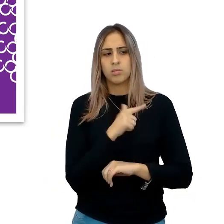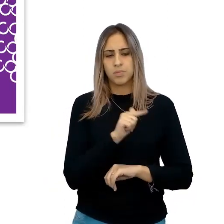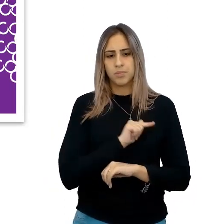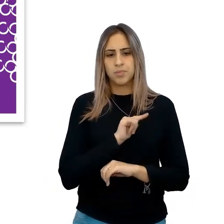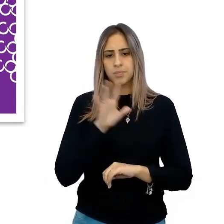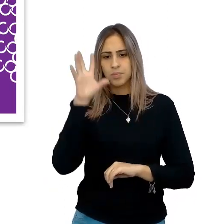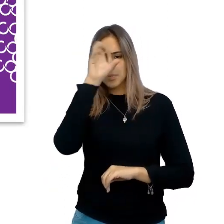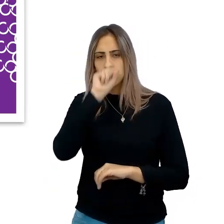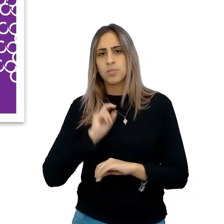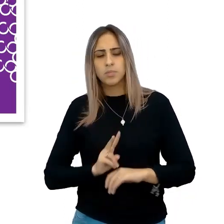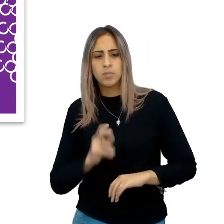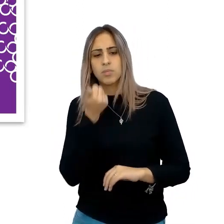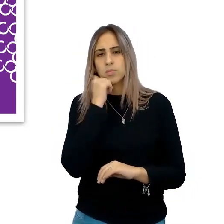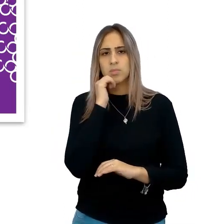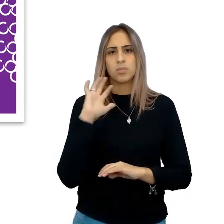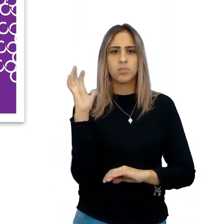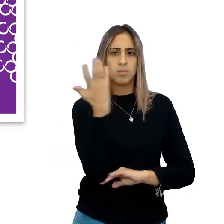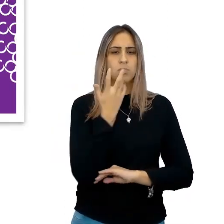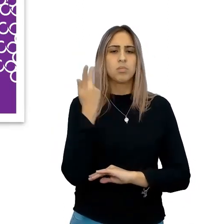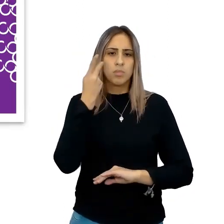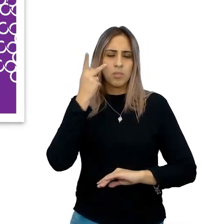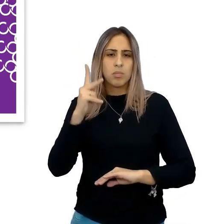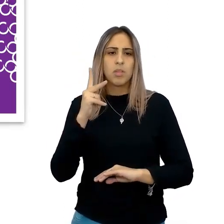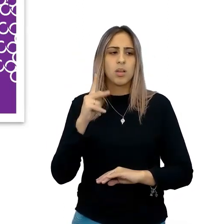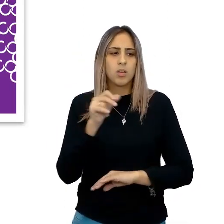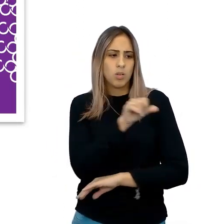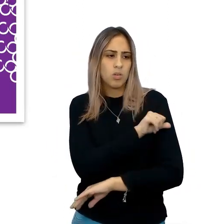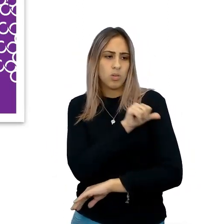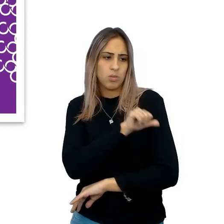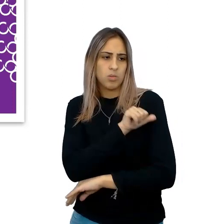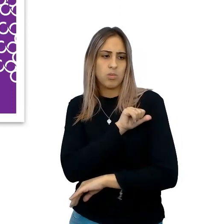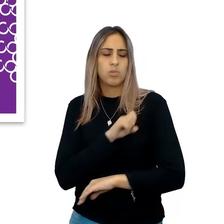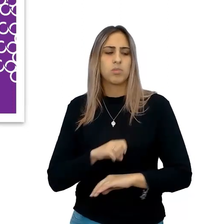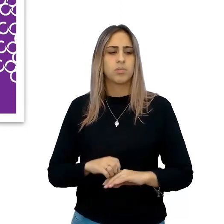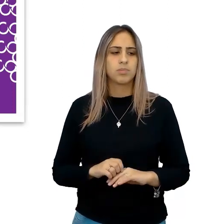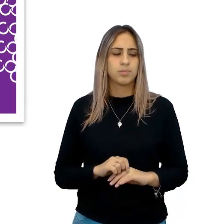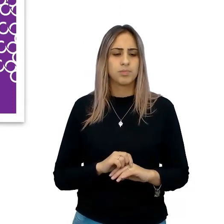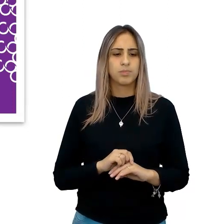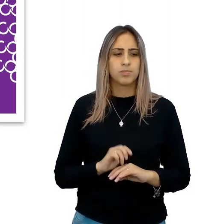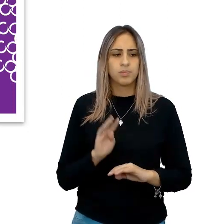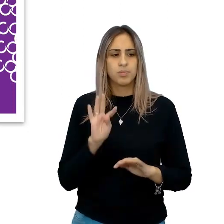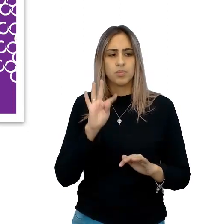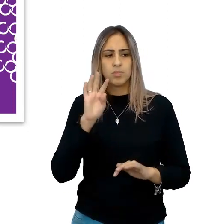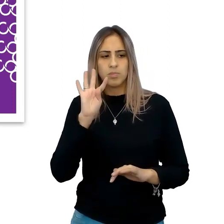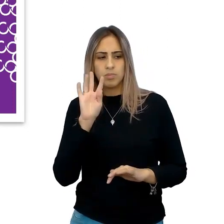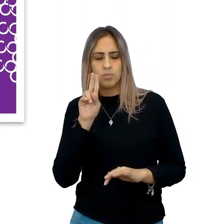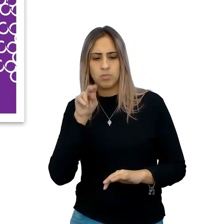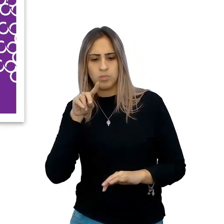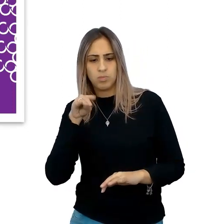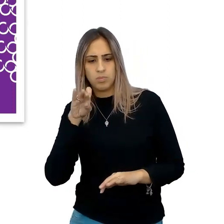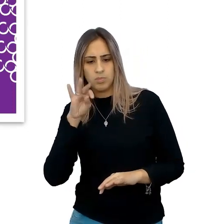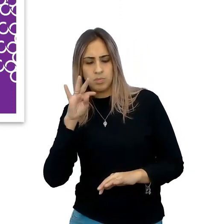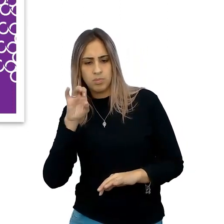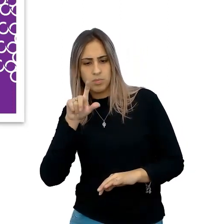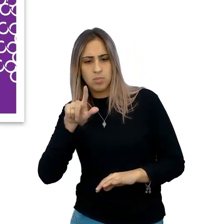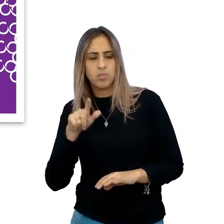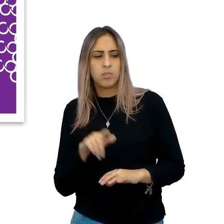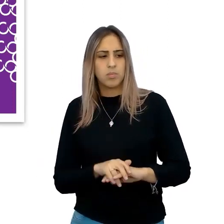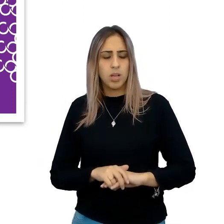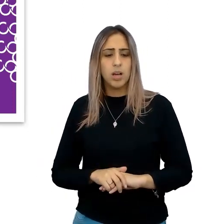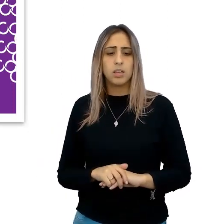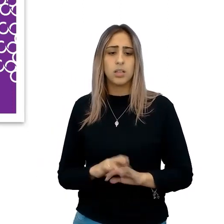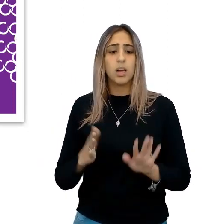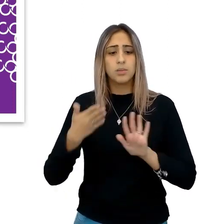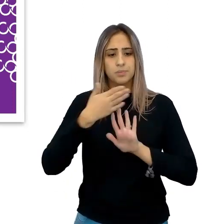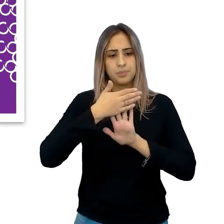o Aprender Sempre de Ciências da Natureza para o 9º ano do ensino fundamental, e aí eu trago na imagem o print, né, a